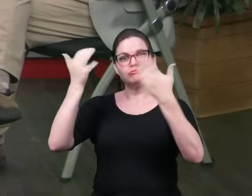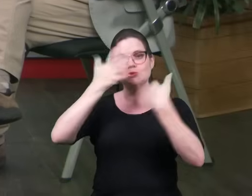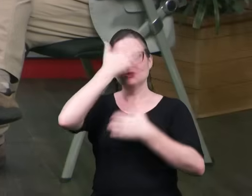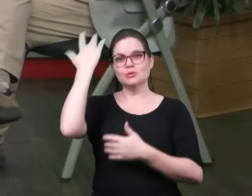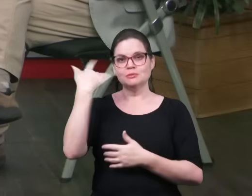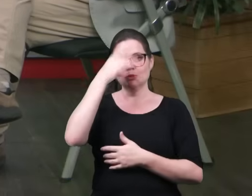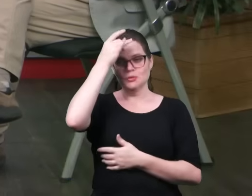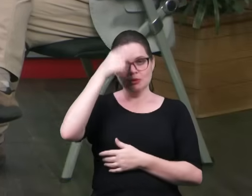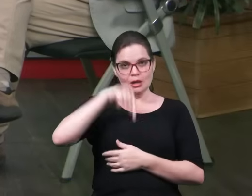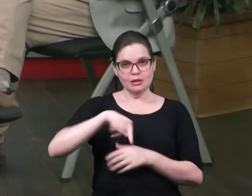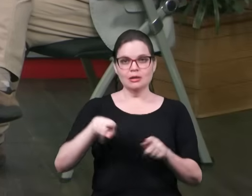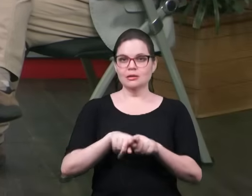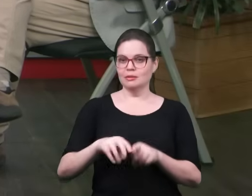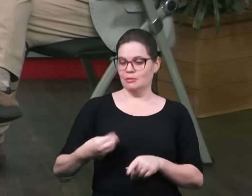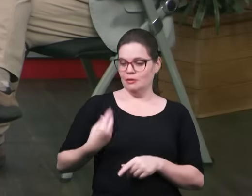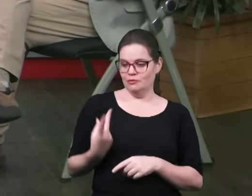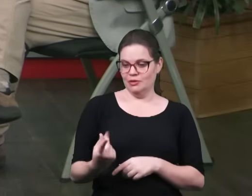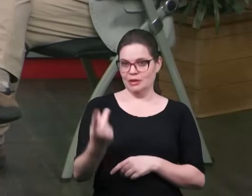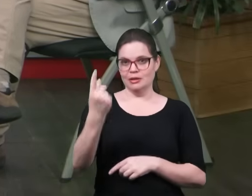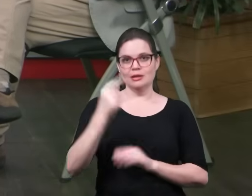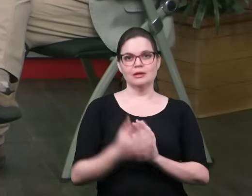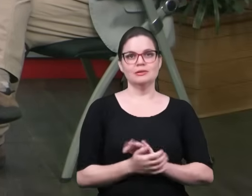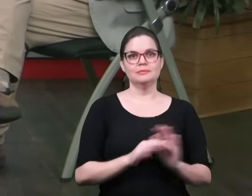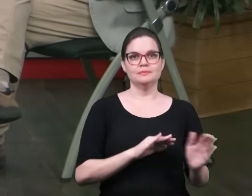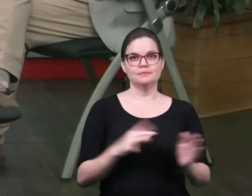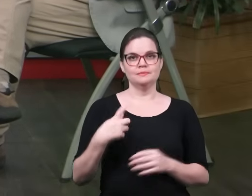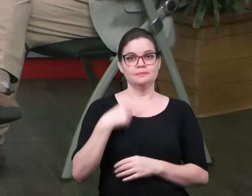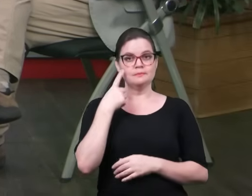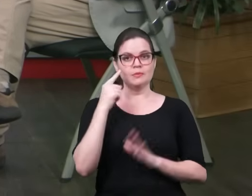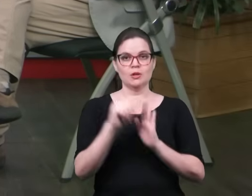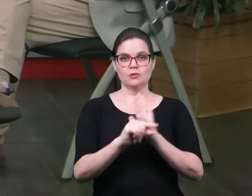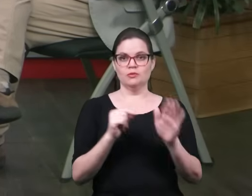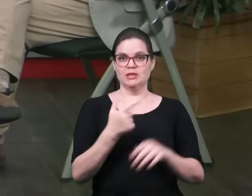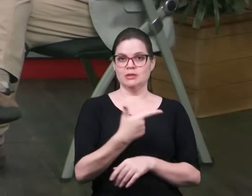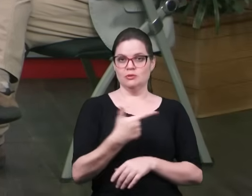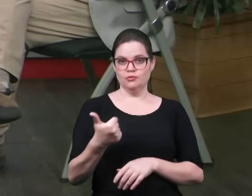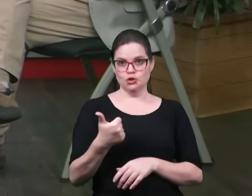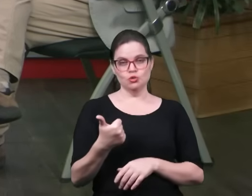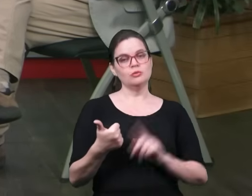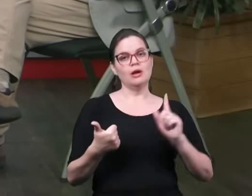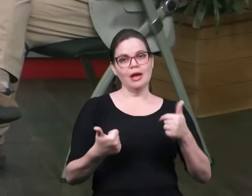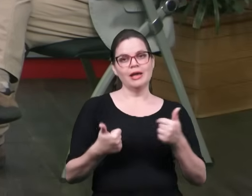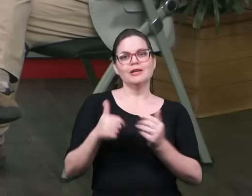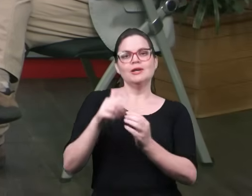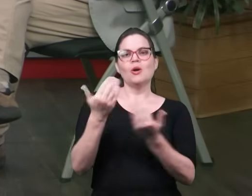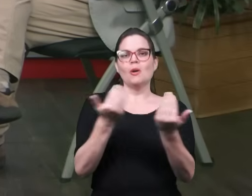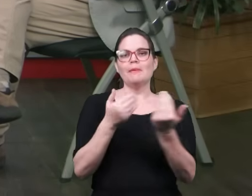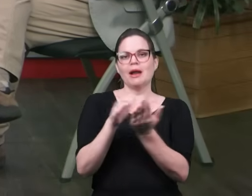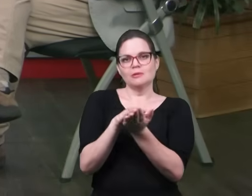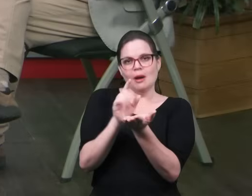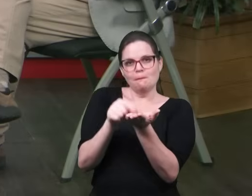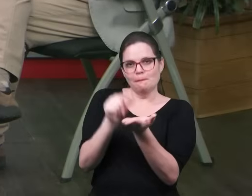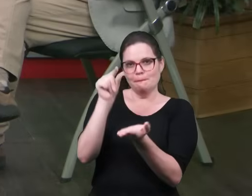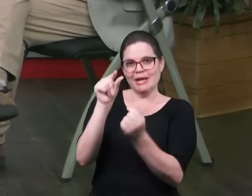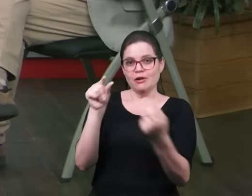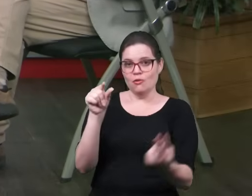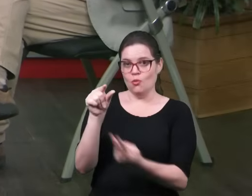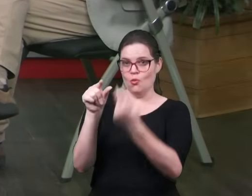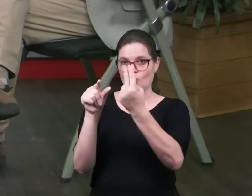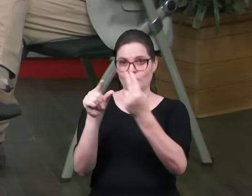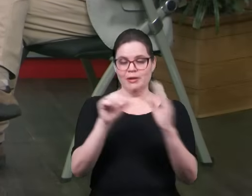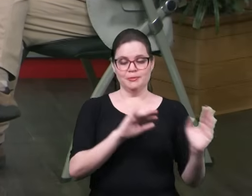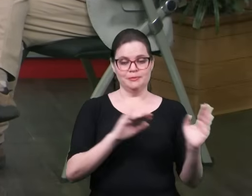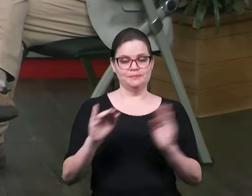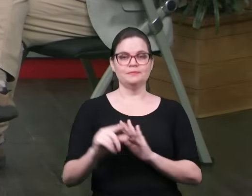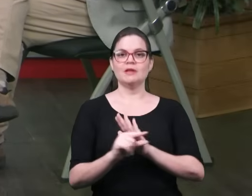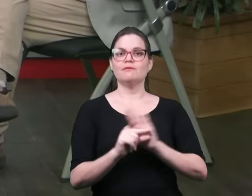Deus. Glória a Jesus. Muito bem. Então aqui, no verso 21, Jesus, a pérola de grande valor. Verso